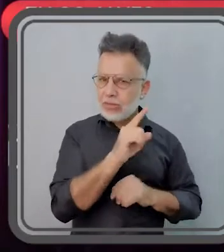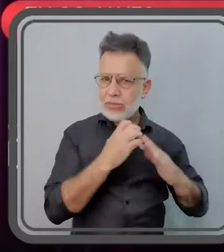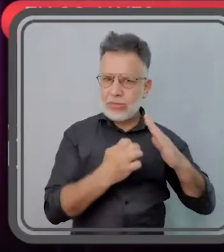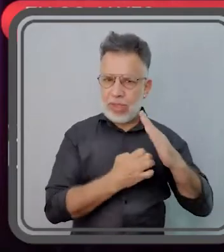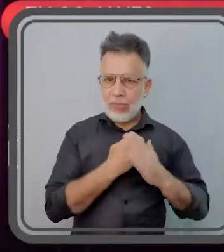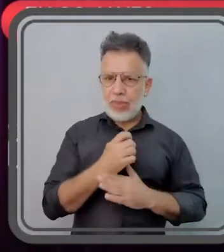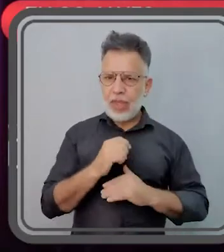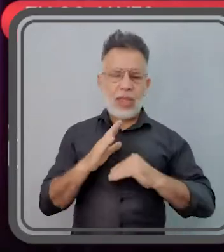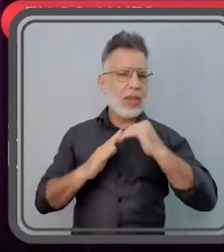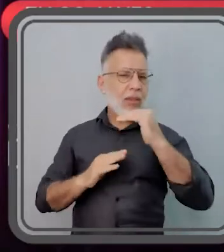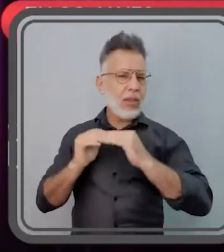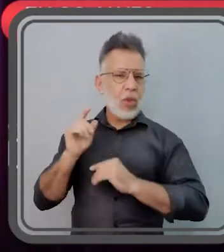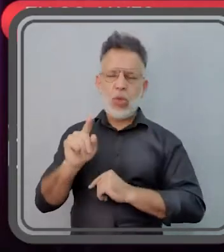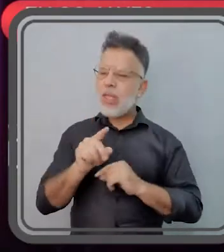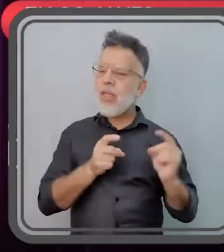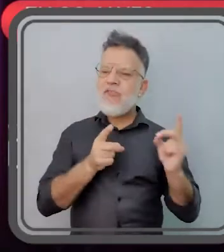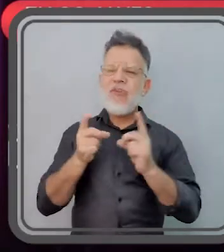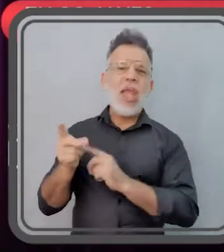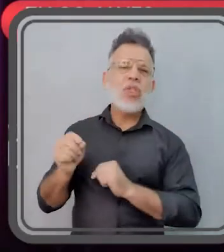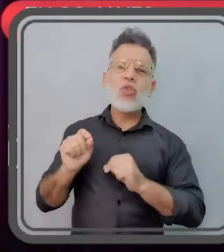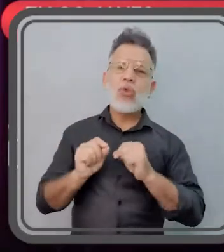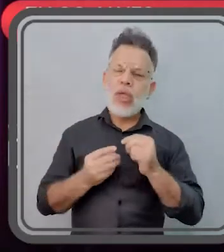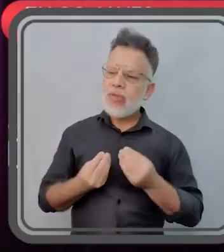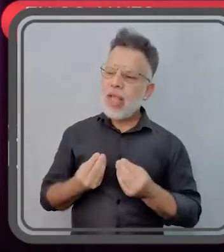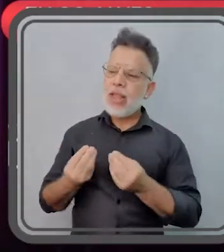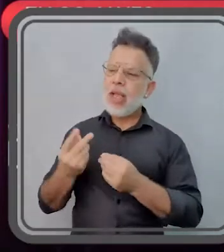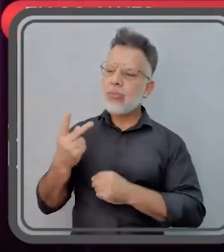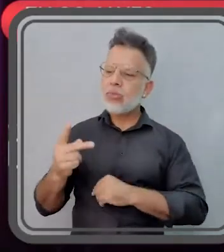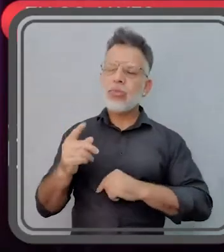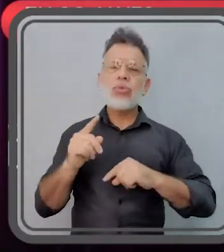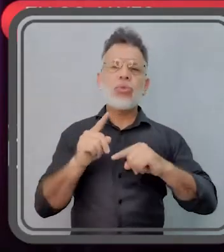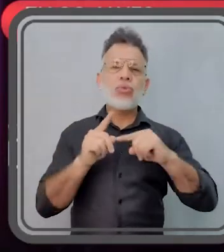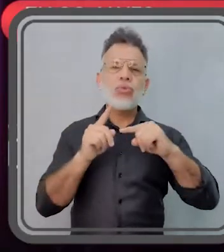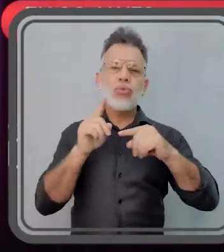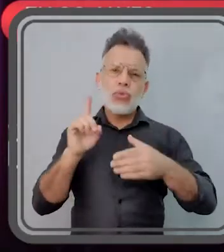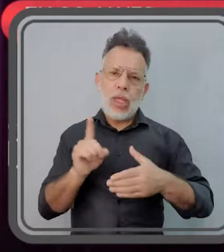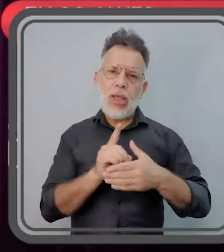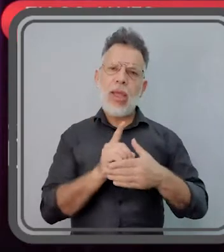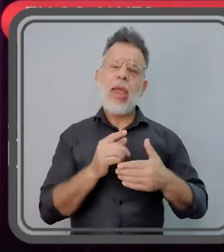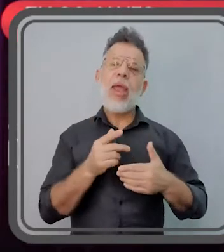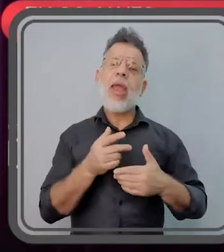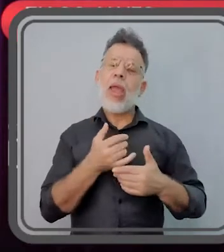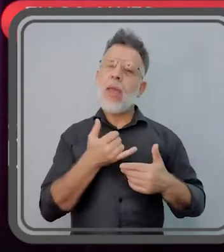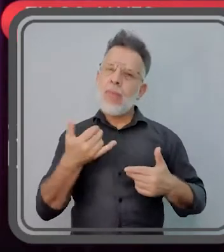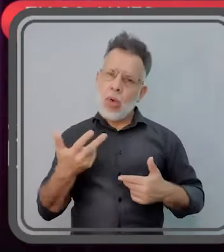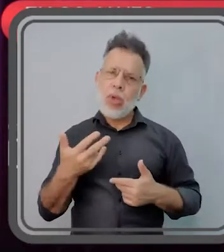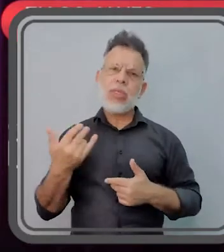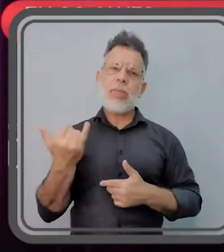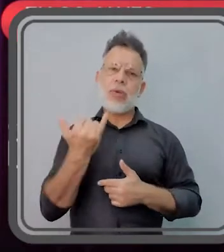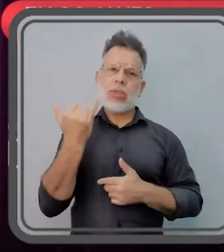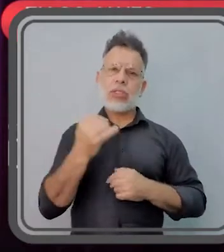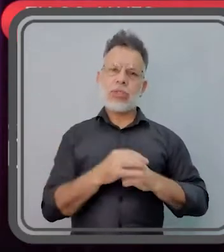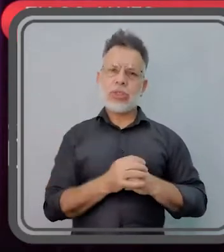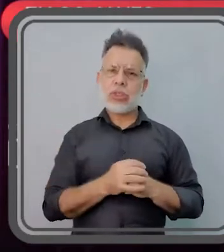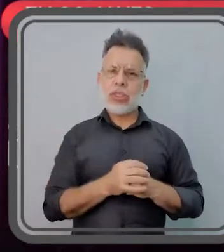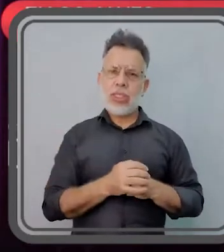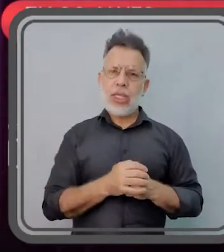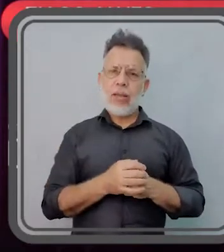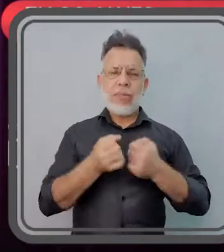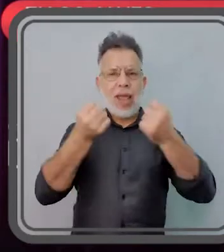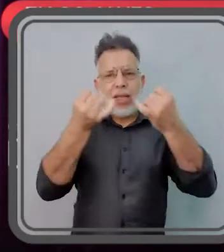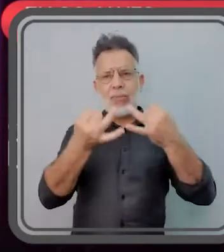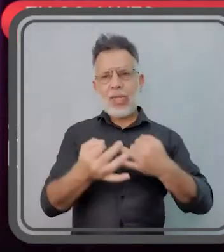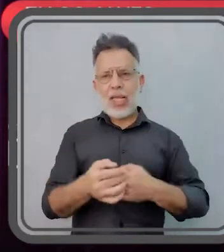seus clientes, que você vende ou que você entrega para seus clientes, não? Então, é uma coisa importante para